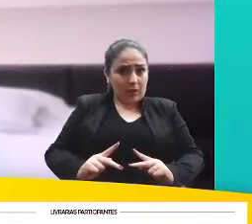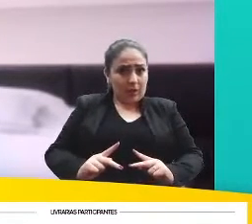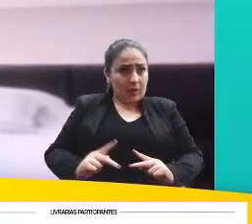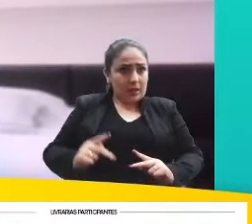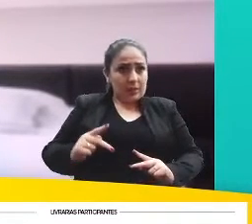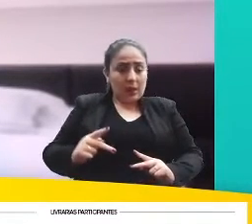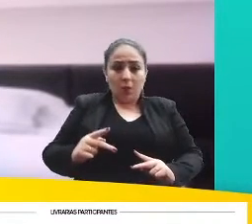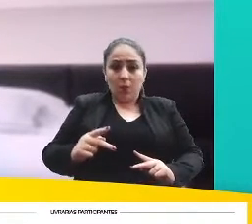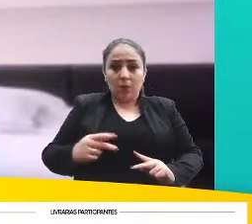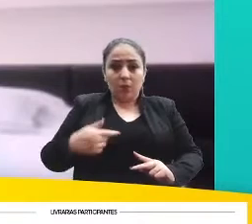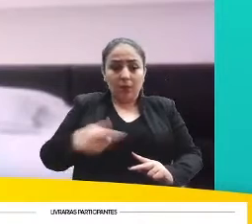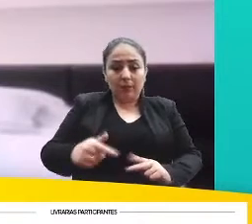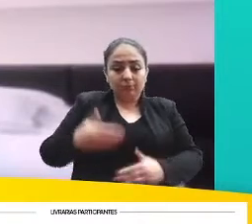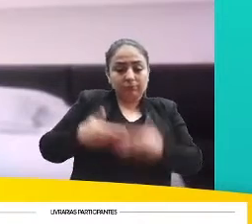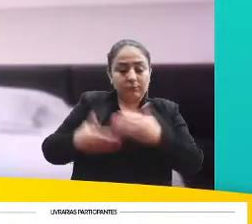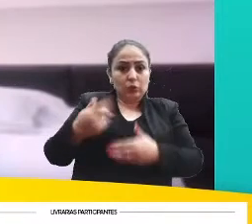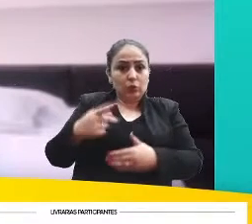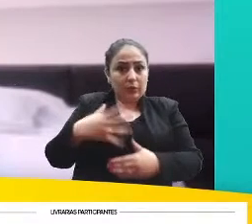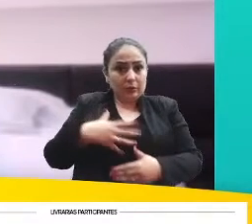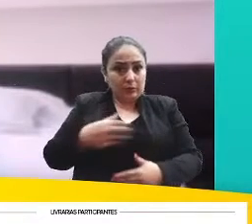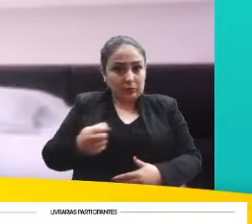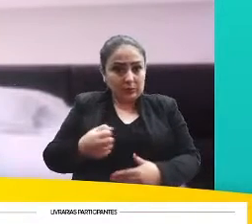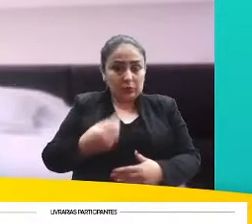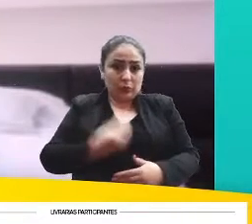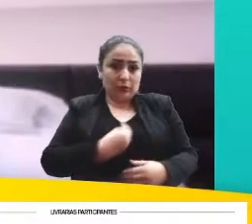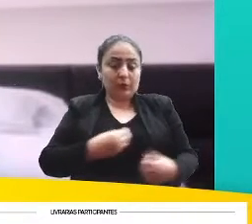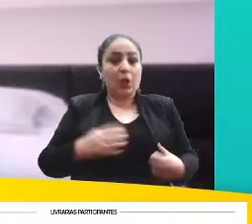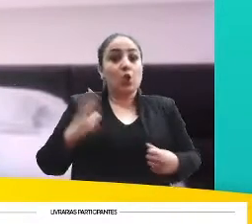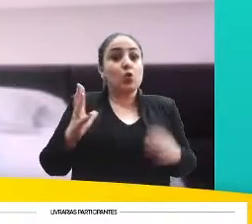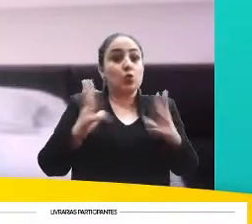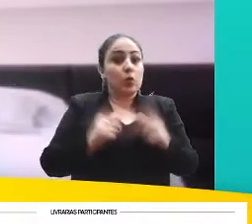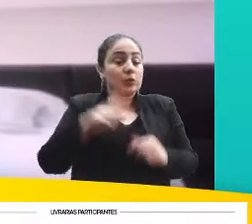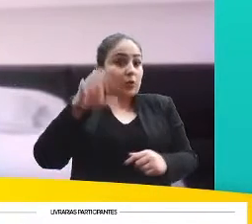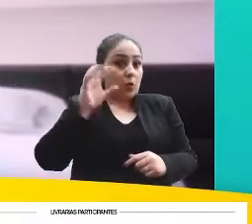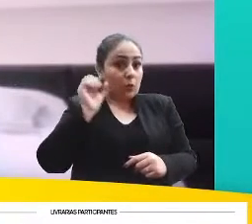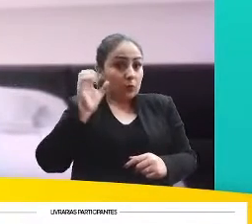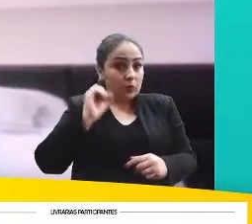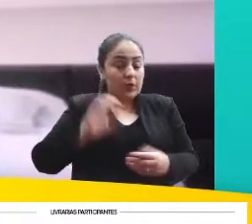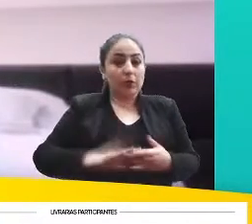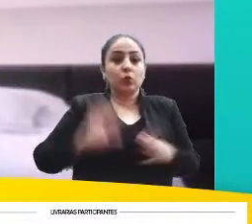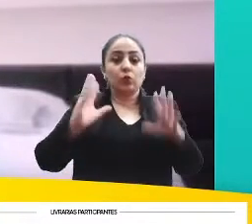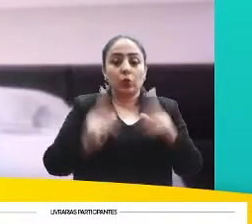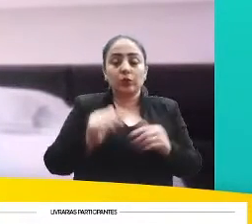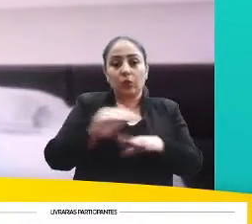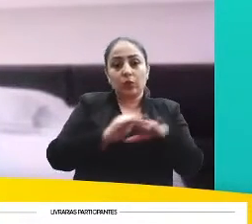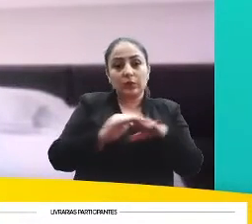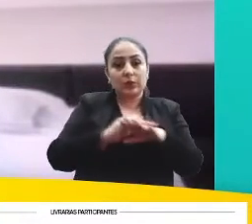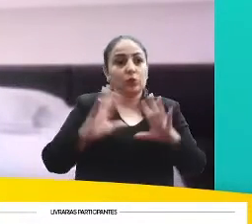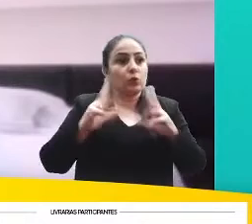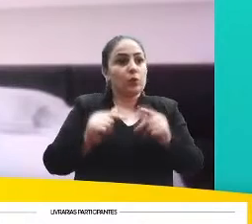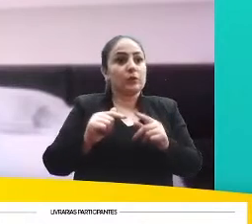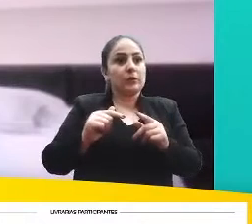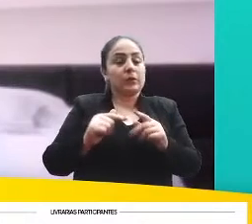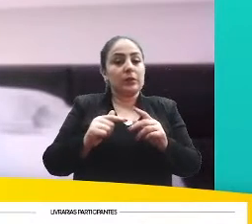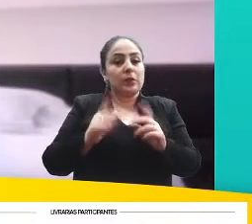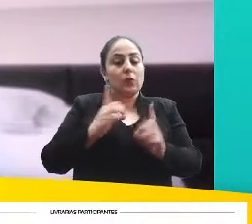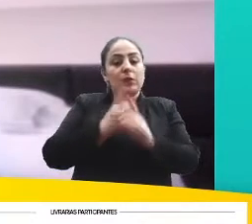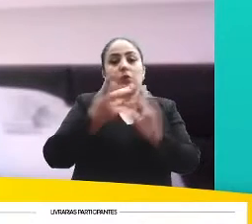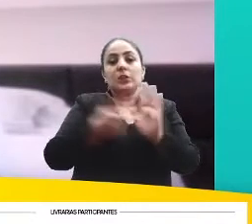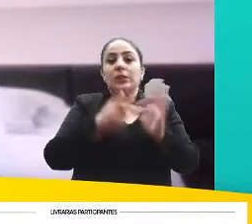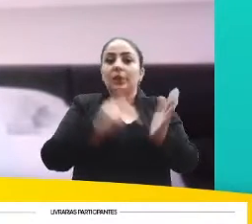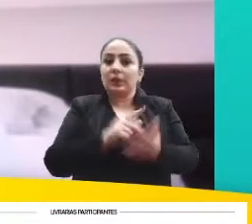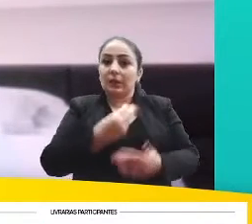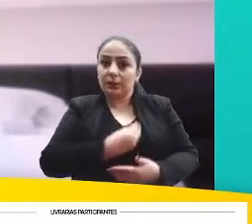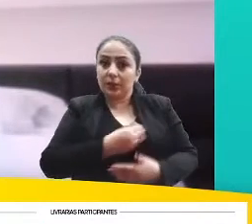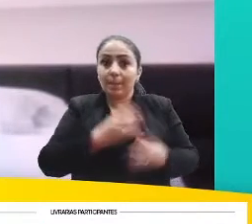encontrar sentido na tua vida? Porque eu te digo, todos que eu ouvi, todos que eu conversei, todos encontraram sentido na vida. Isso é